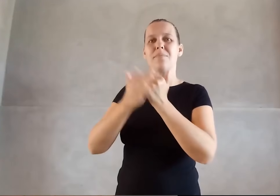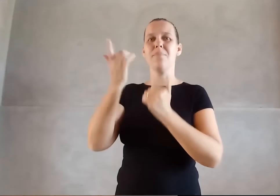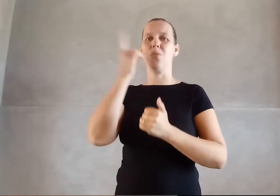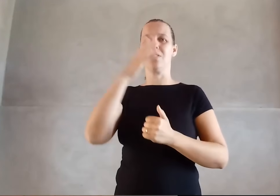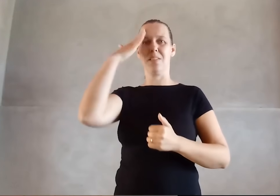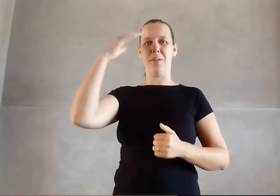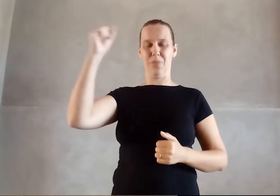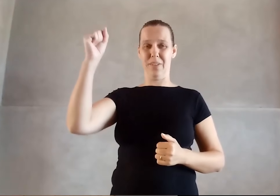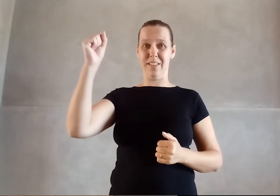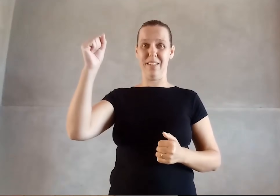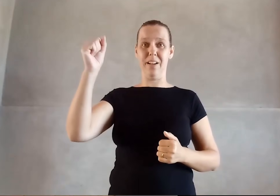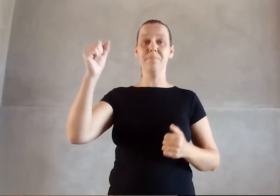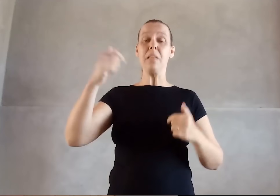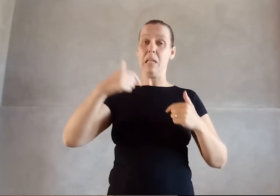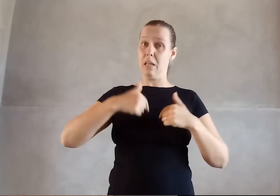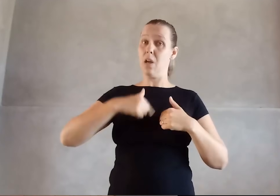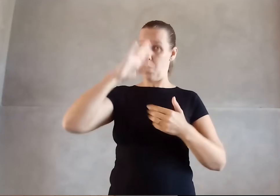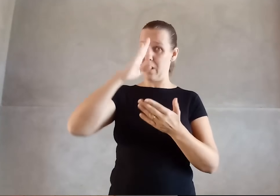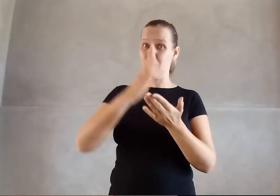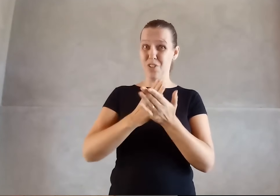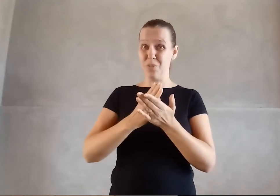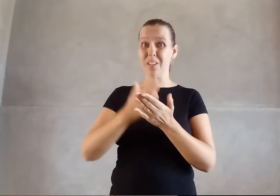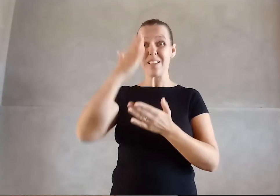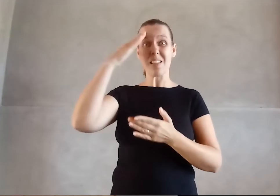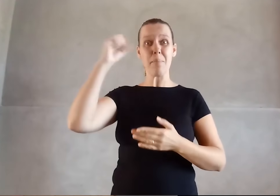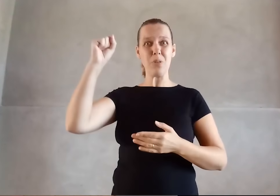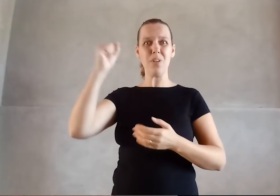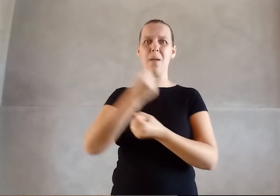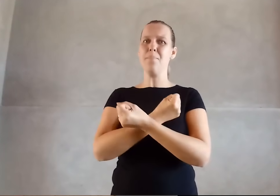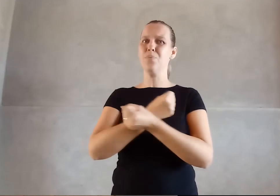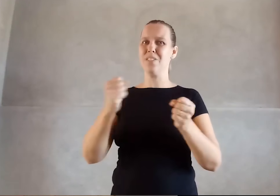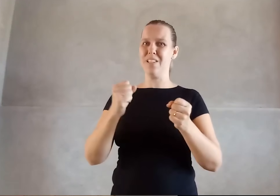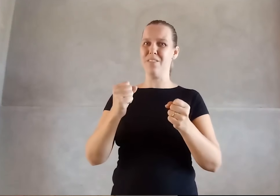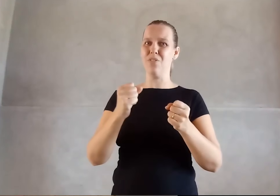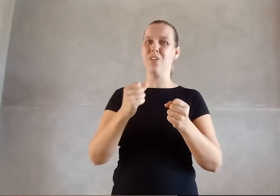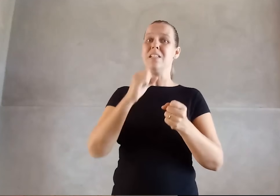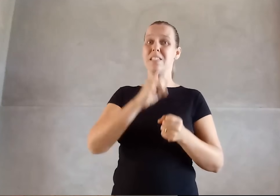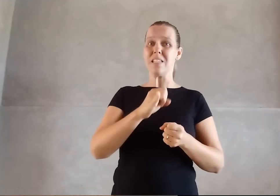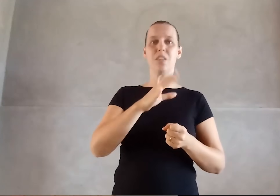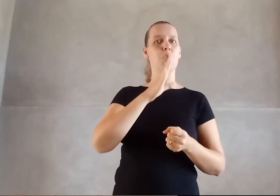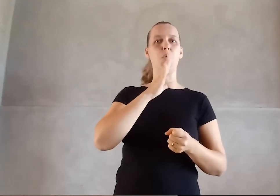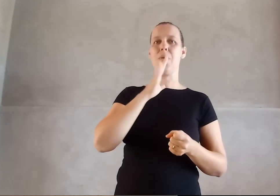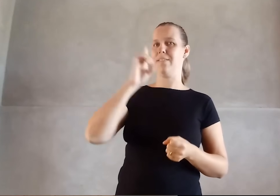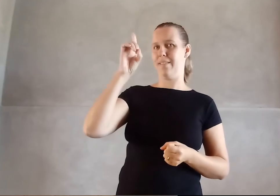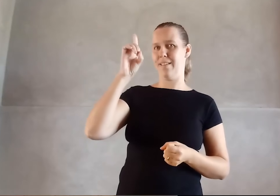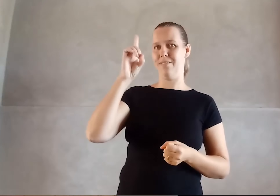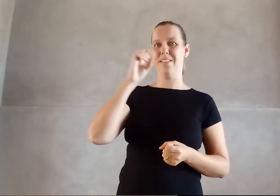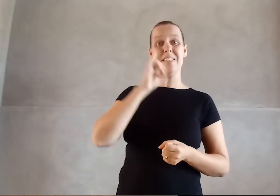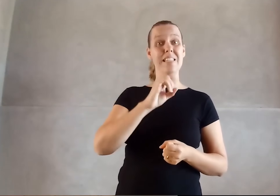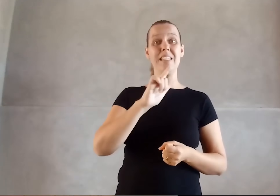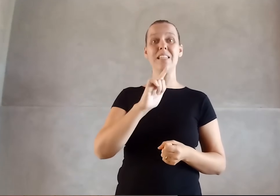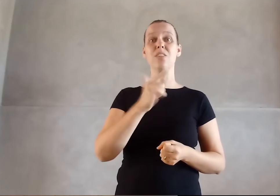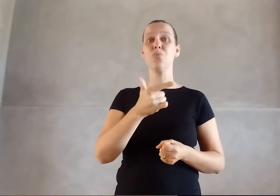verdade, eu creio que nós nunca vamos conseguir desenvolver na nossa vida sabedoria sem